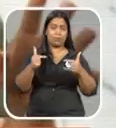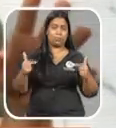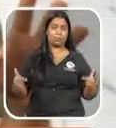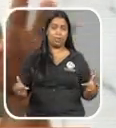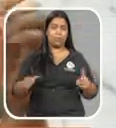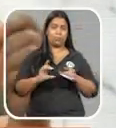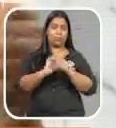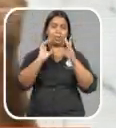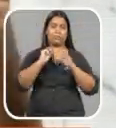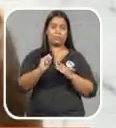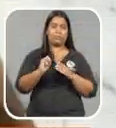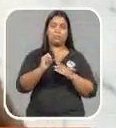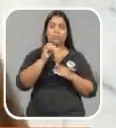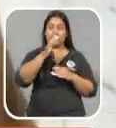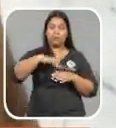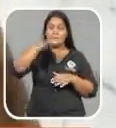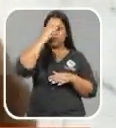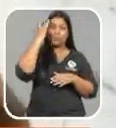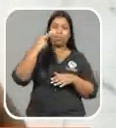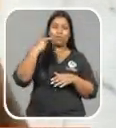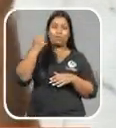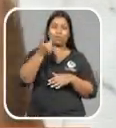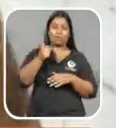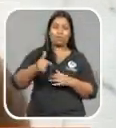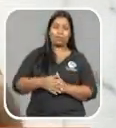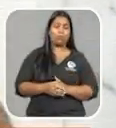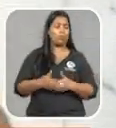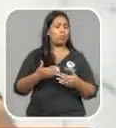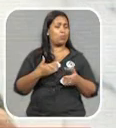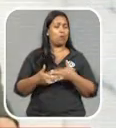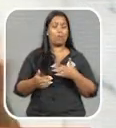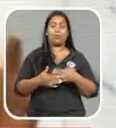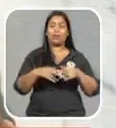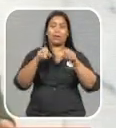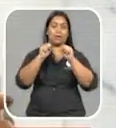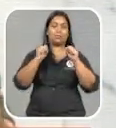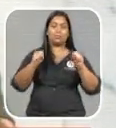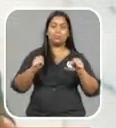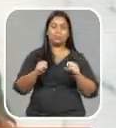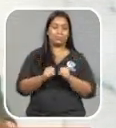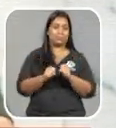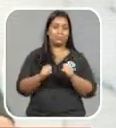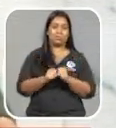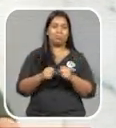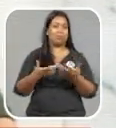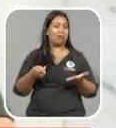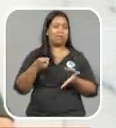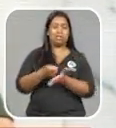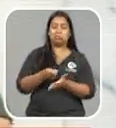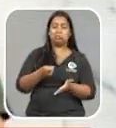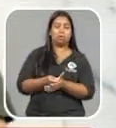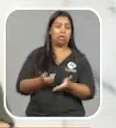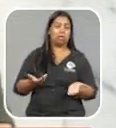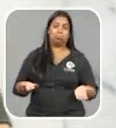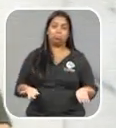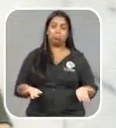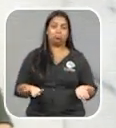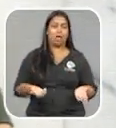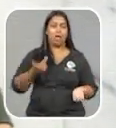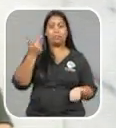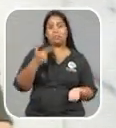sistema sem parlamento, ou ele é absolutista, ou ele é ditatorial, ou ele é monarca, não existe democracia sem